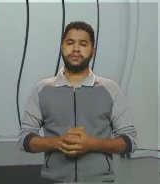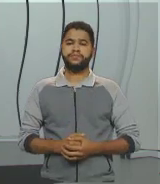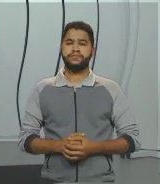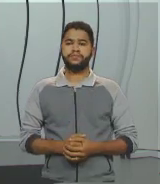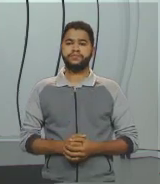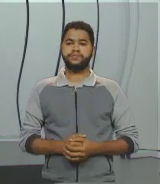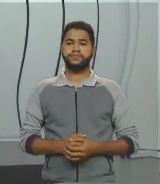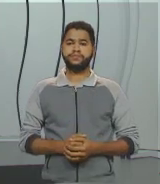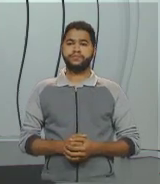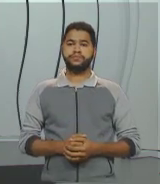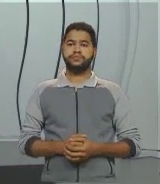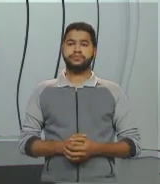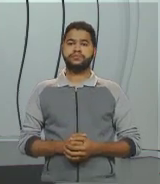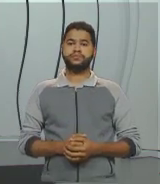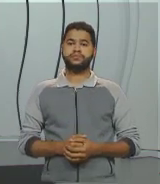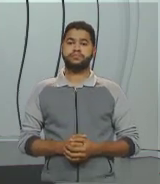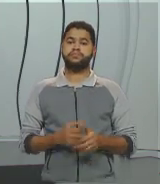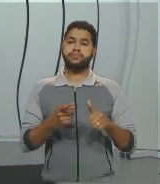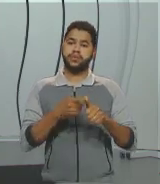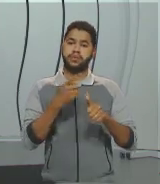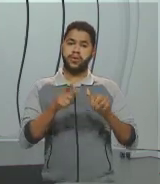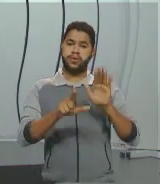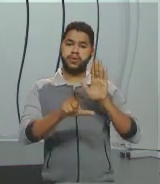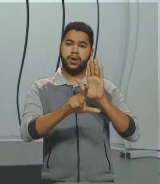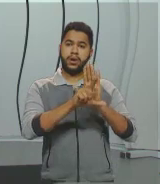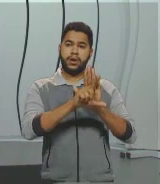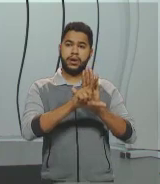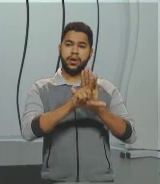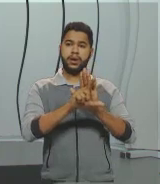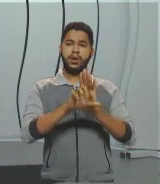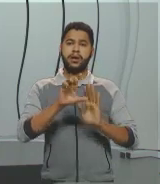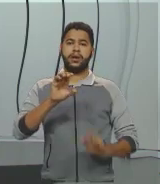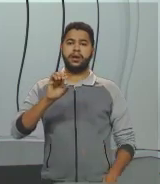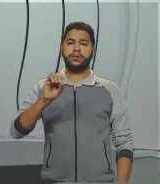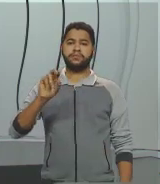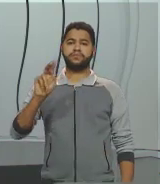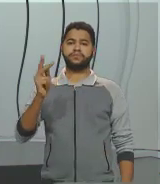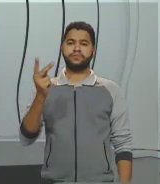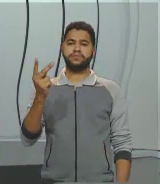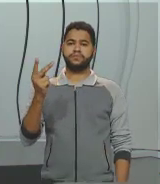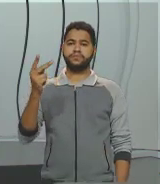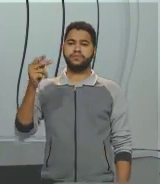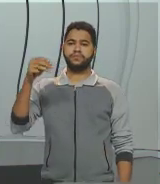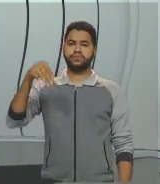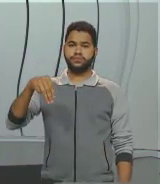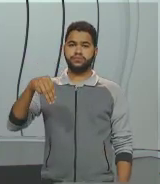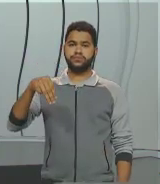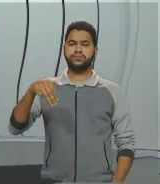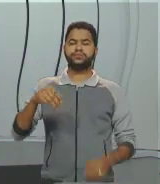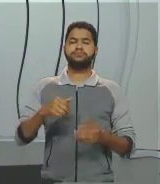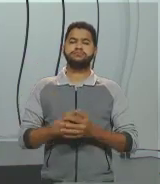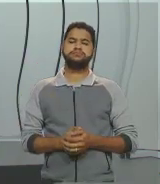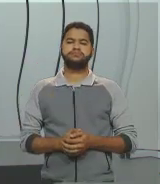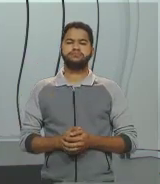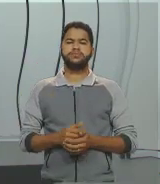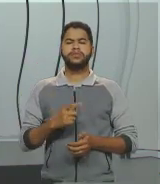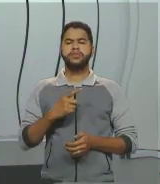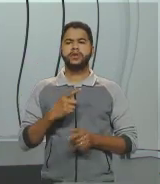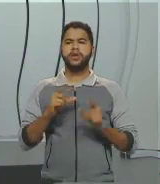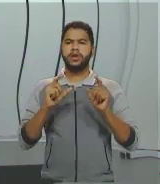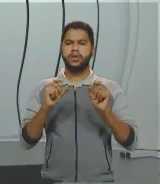assuntos. Bom, começando a relembrar aí, vamos falar da primeira lei de Ohm. Quando a gente tem